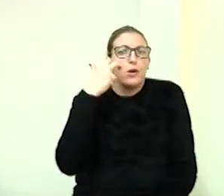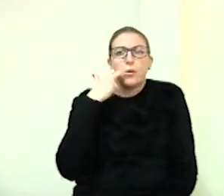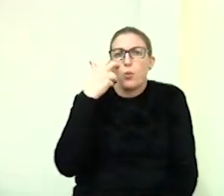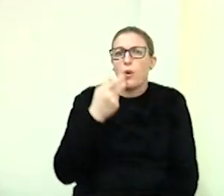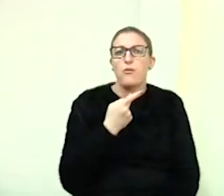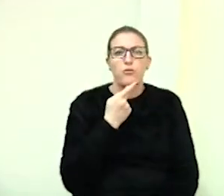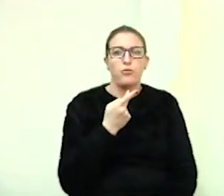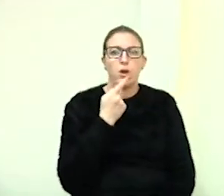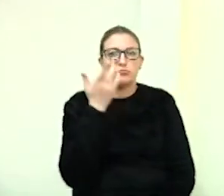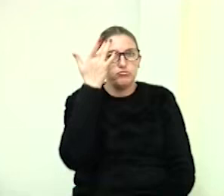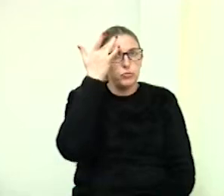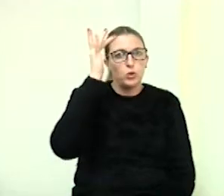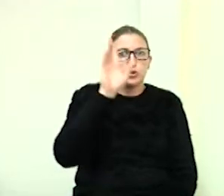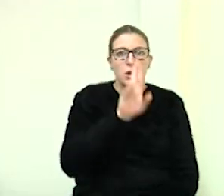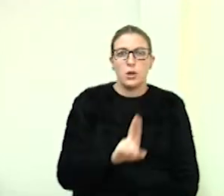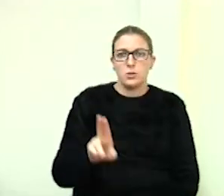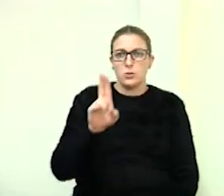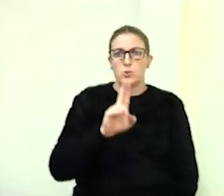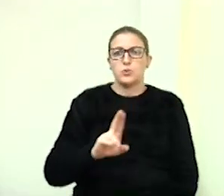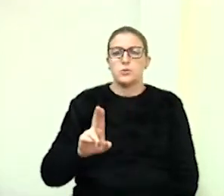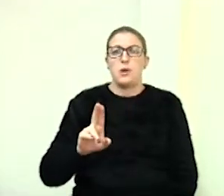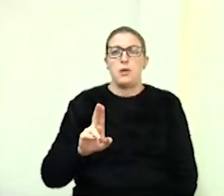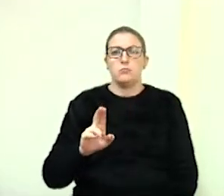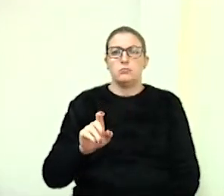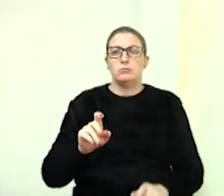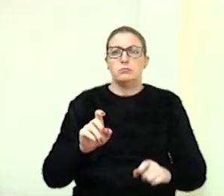Porém, nós temos que nos desafiar.